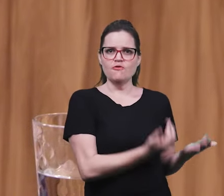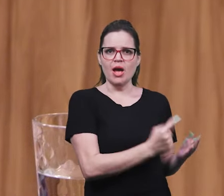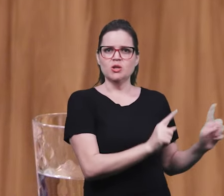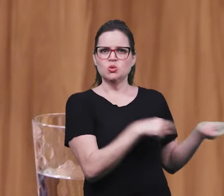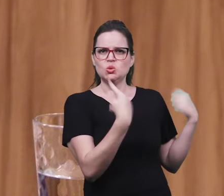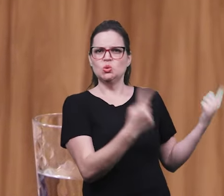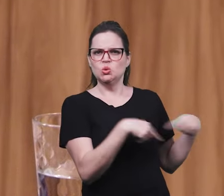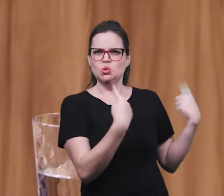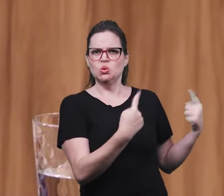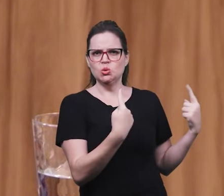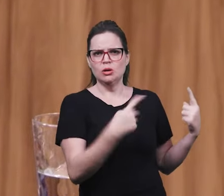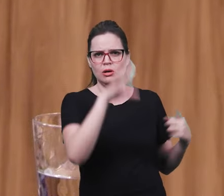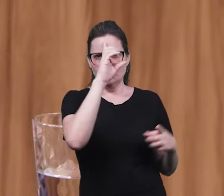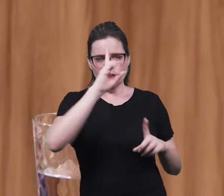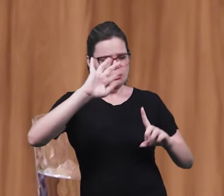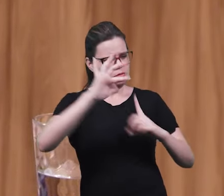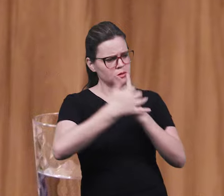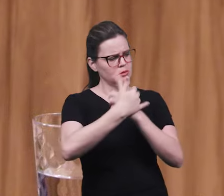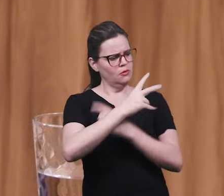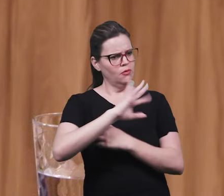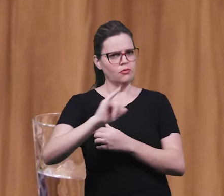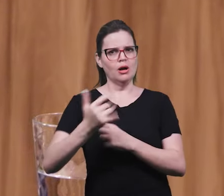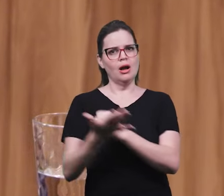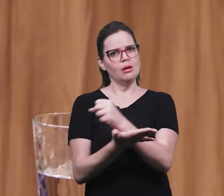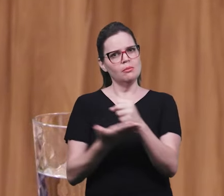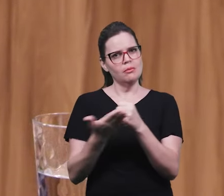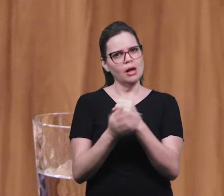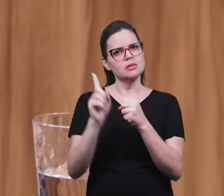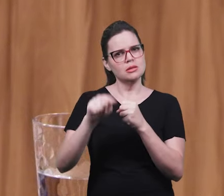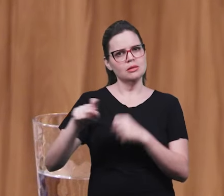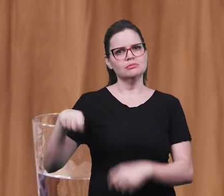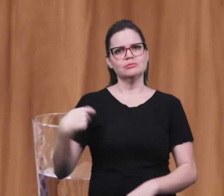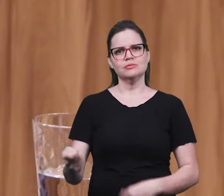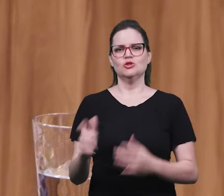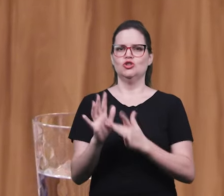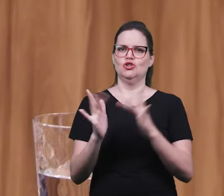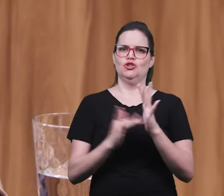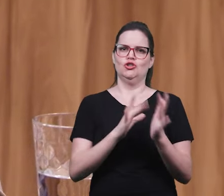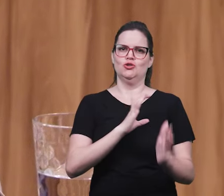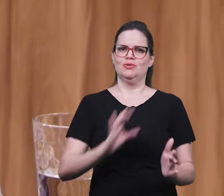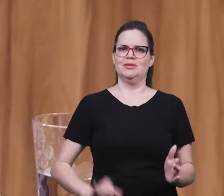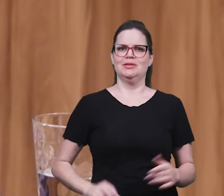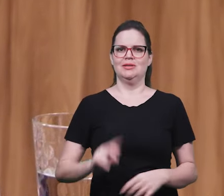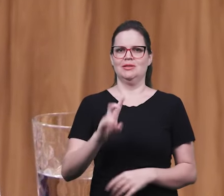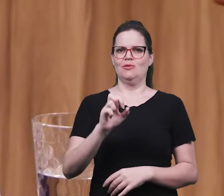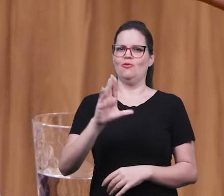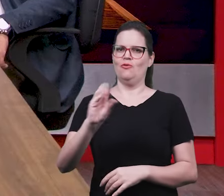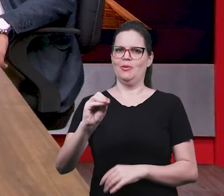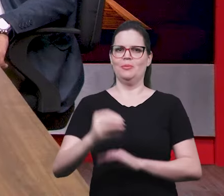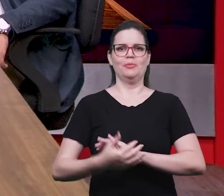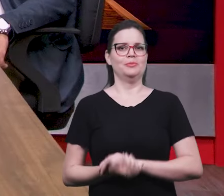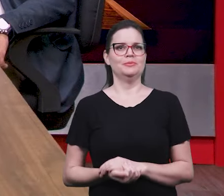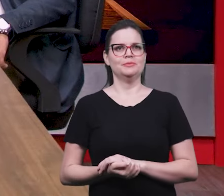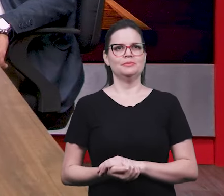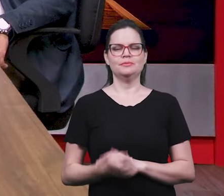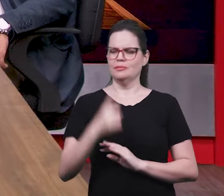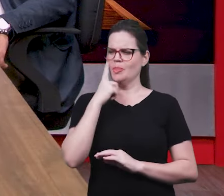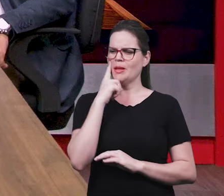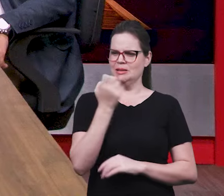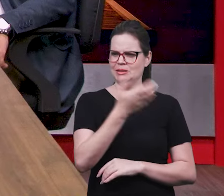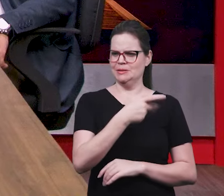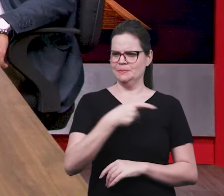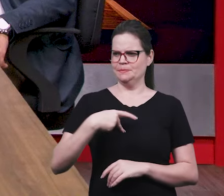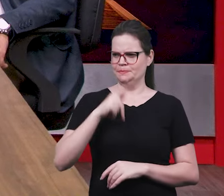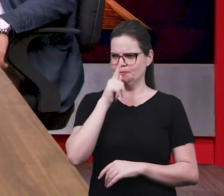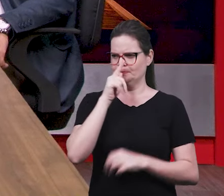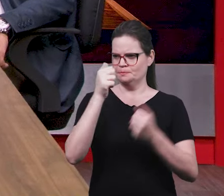contra ela, né? Então é a base, é exatamente o Senhor Jesus, é o Verbo. Uhum. Agora é interessante, Jesus falou